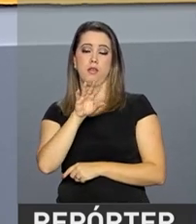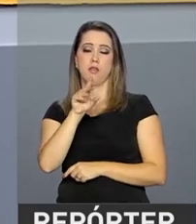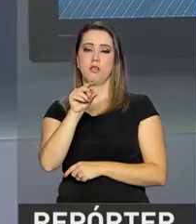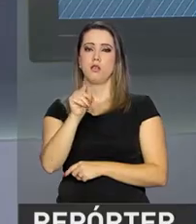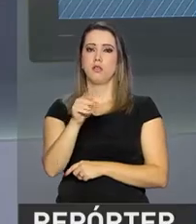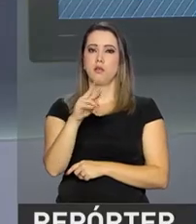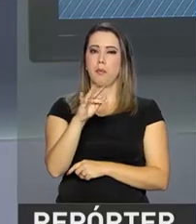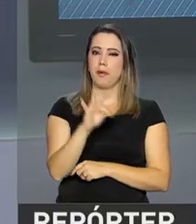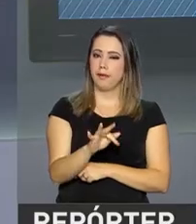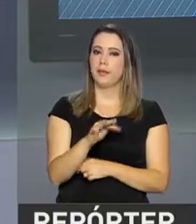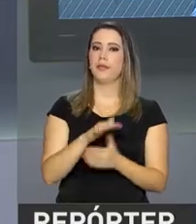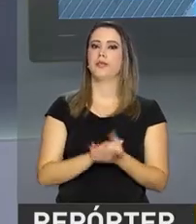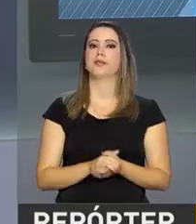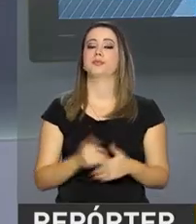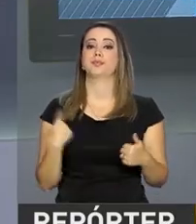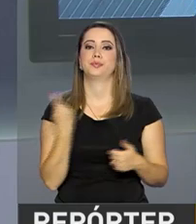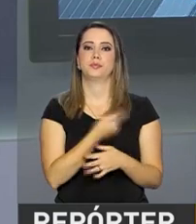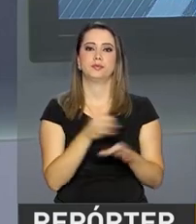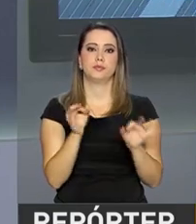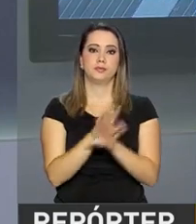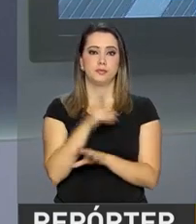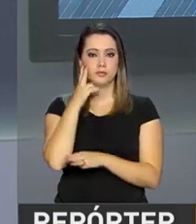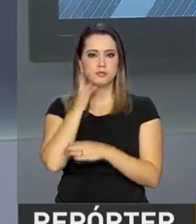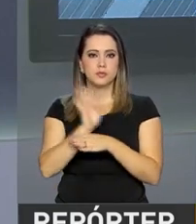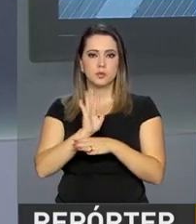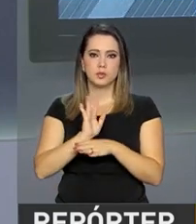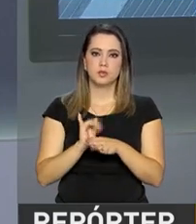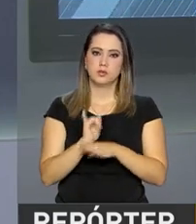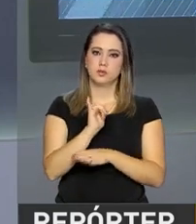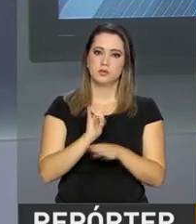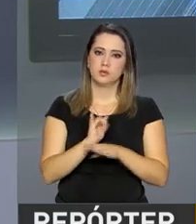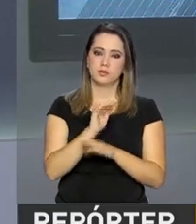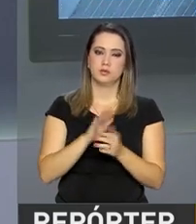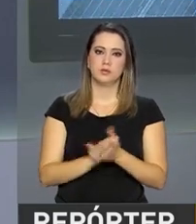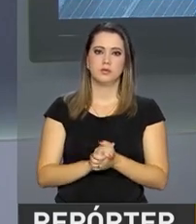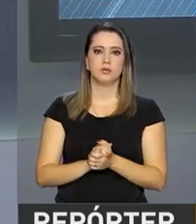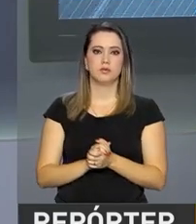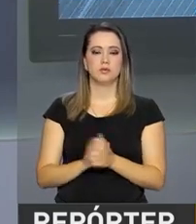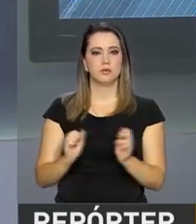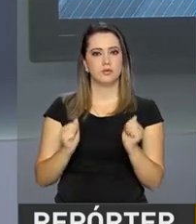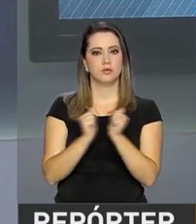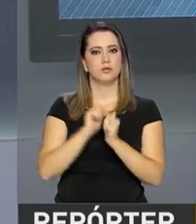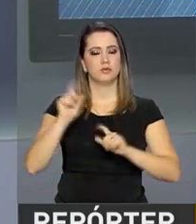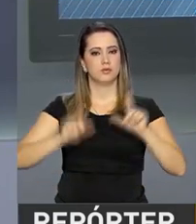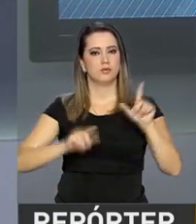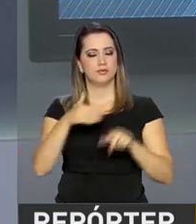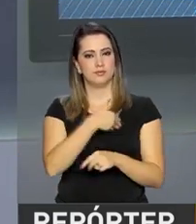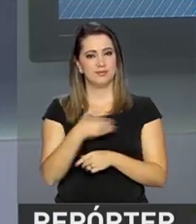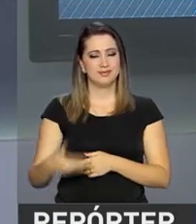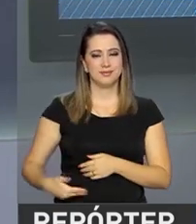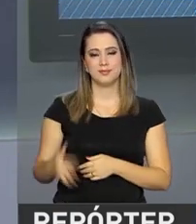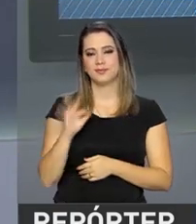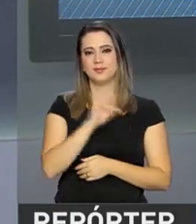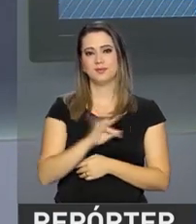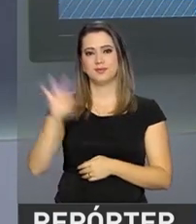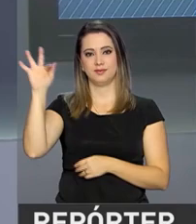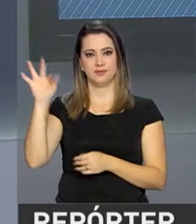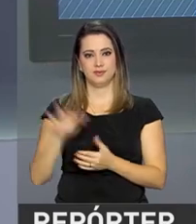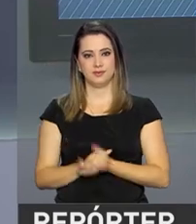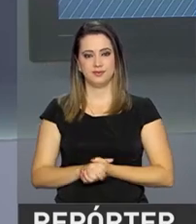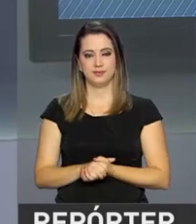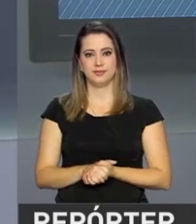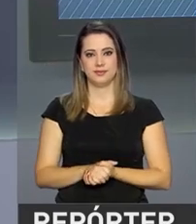e nós ficamos por aqui você pode rever as reportagens do youtube continue com a gente aqui na nbr a tv do governo